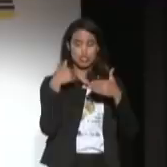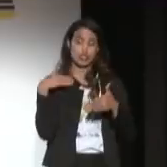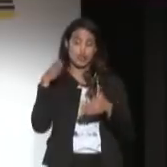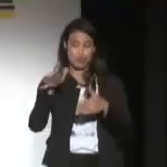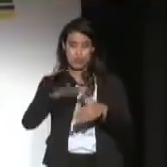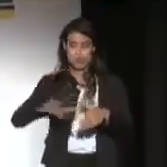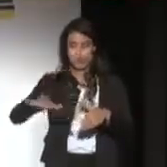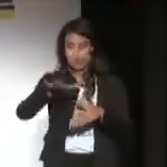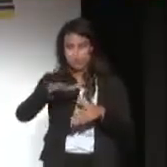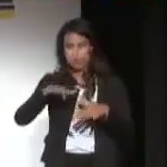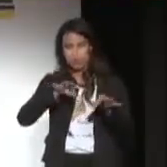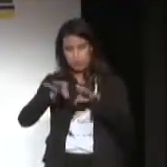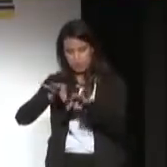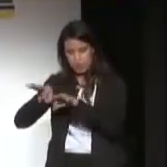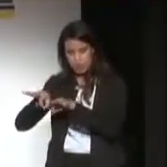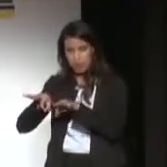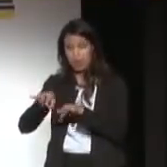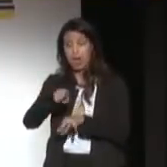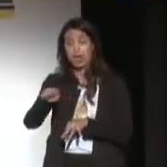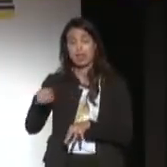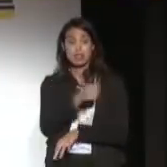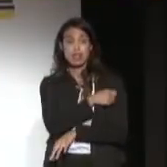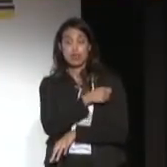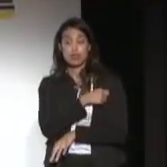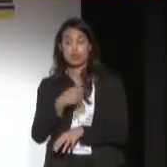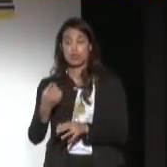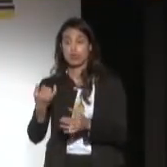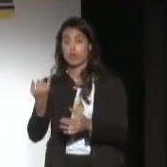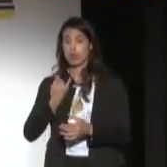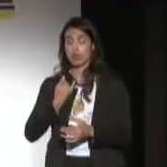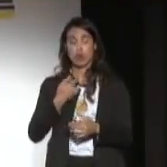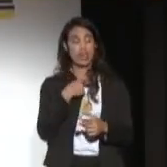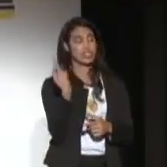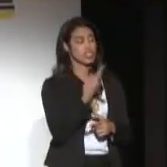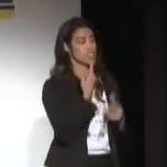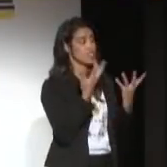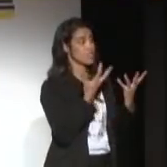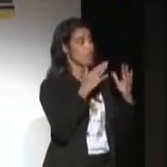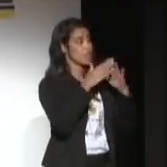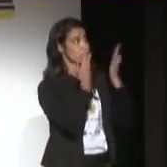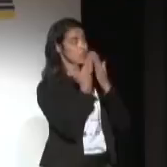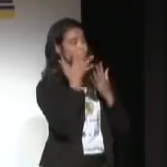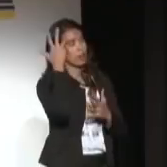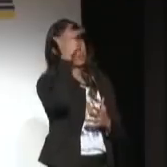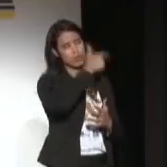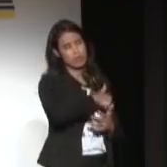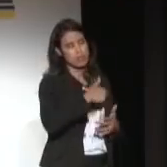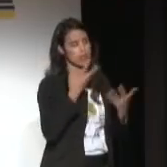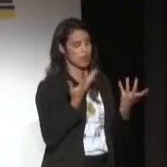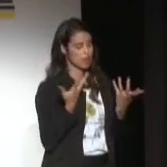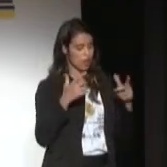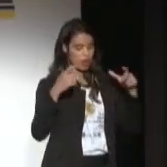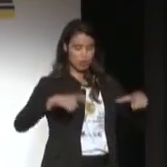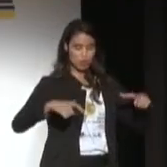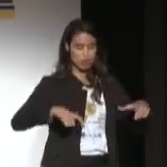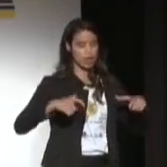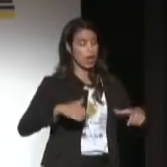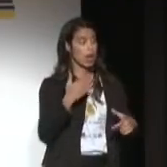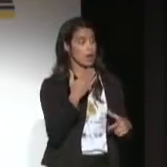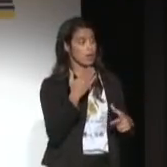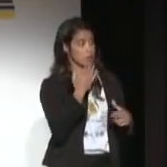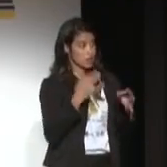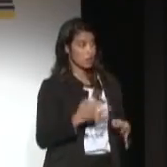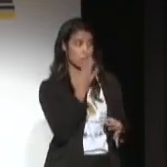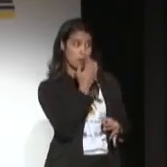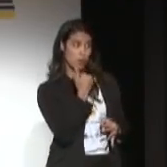comunidade. Os alunos disseram: a gente quer uma escola mais bonita, que a gente quer ter um lugar para comer, a gente quer ter merenda de melhor